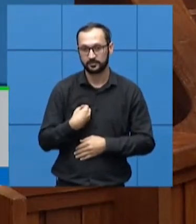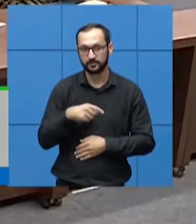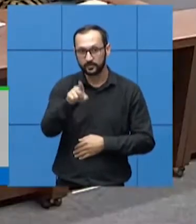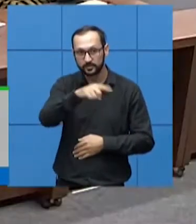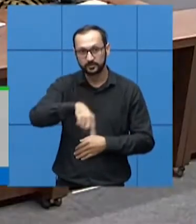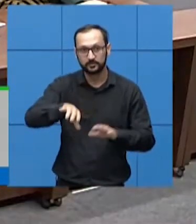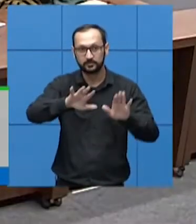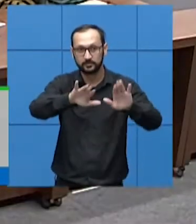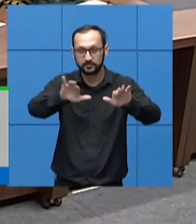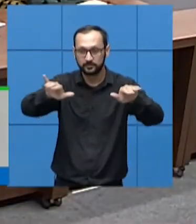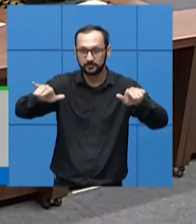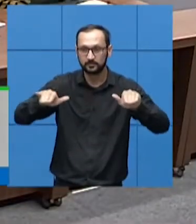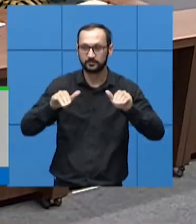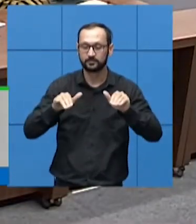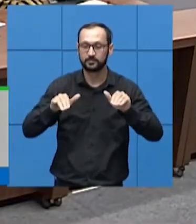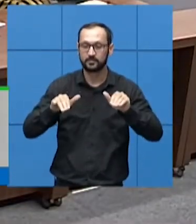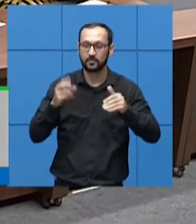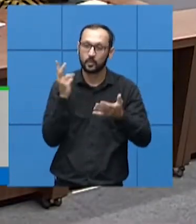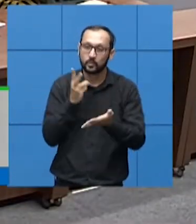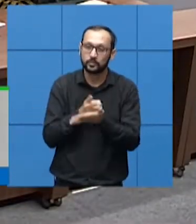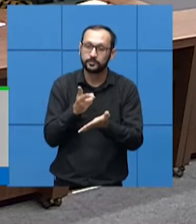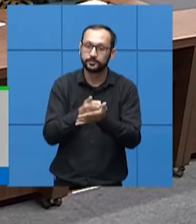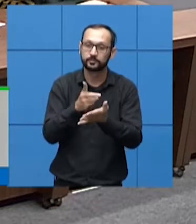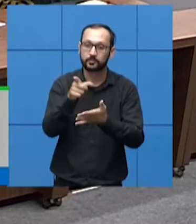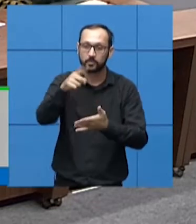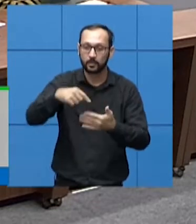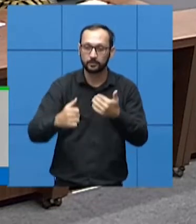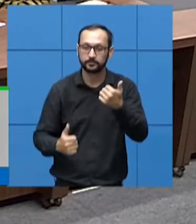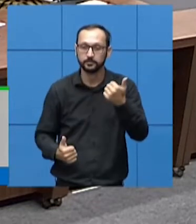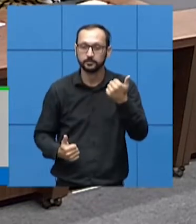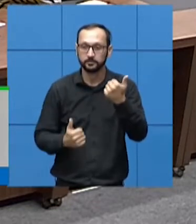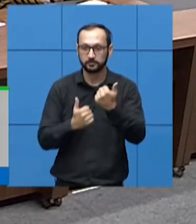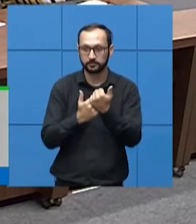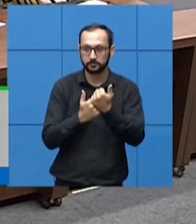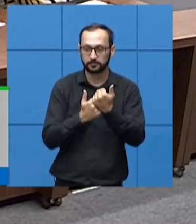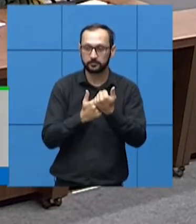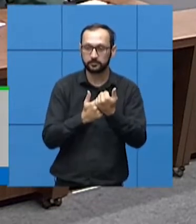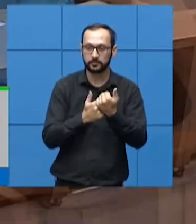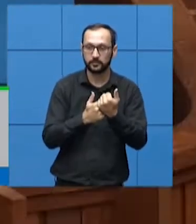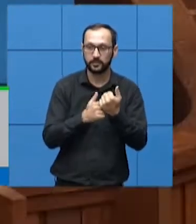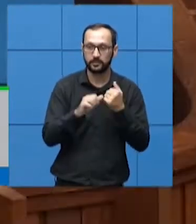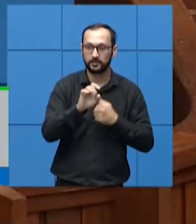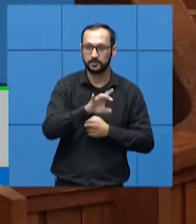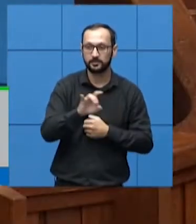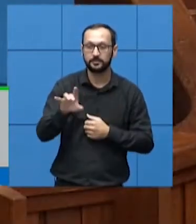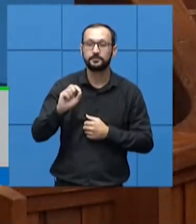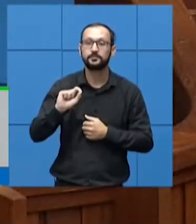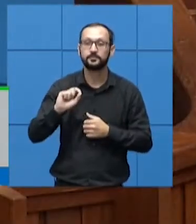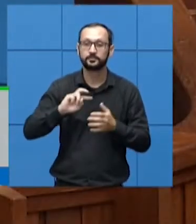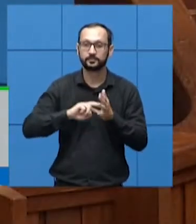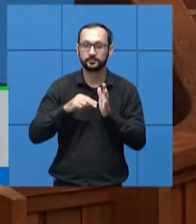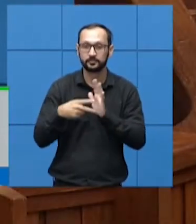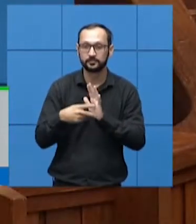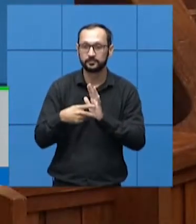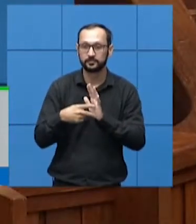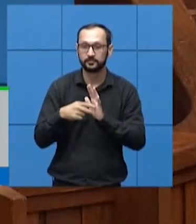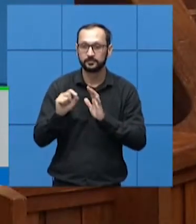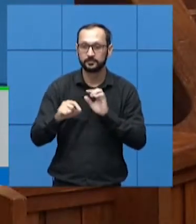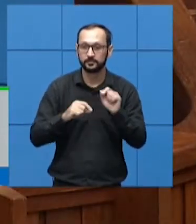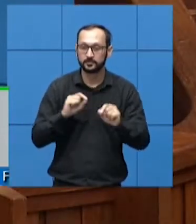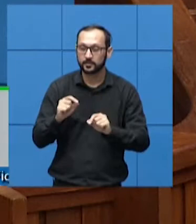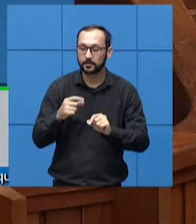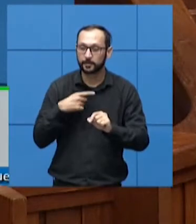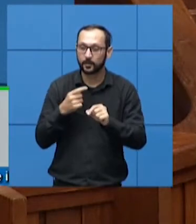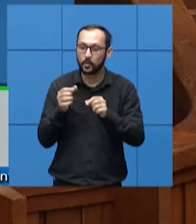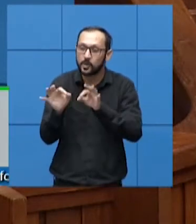chamamento. Continuar contando com o apoio de todos e de cada um, no sentido de conquistarmos